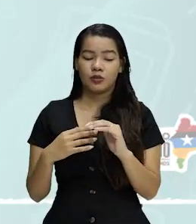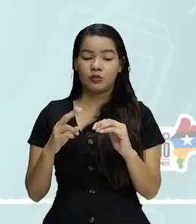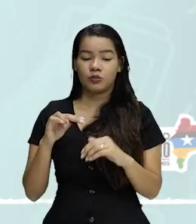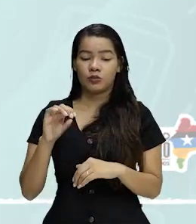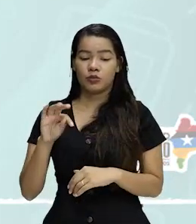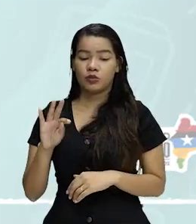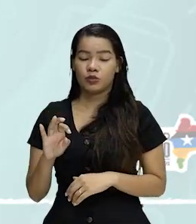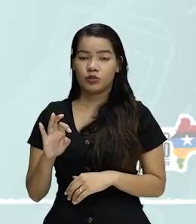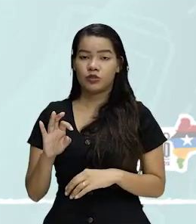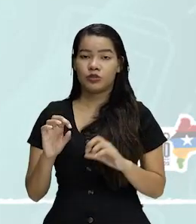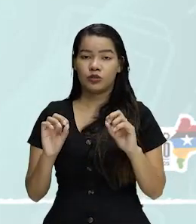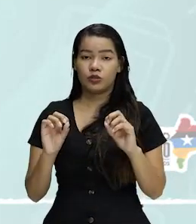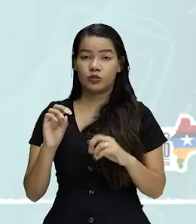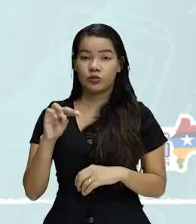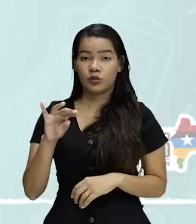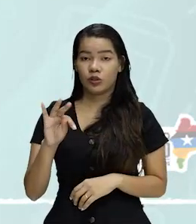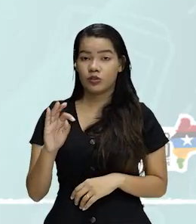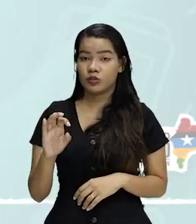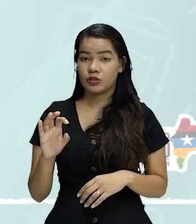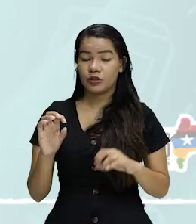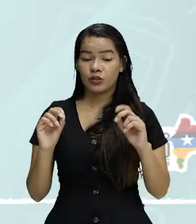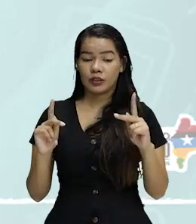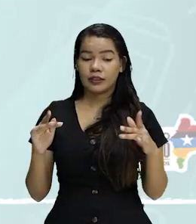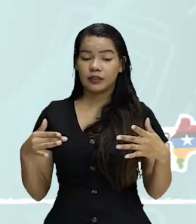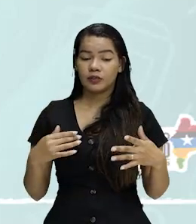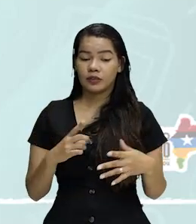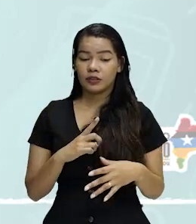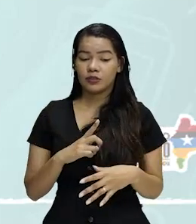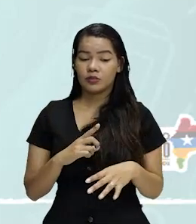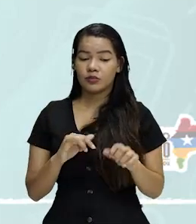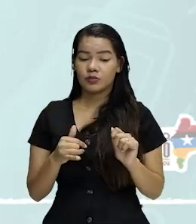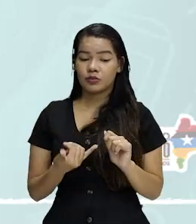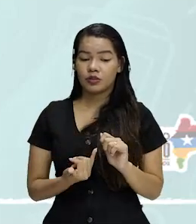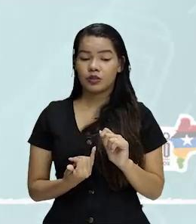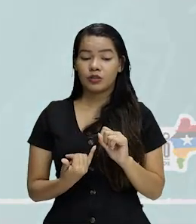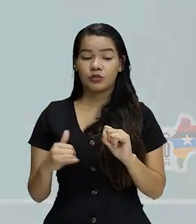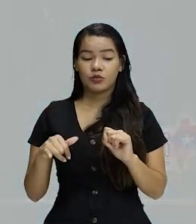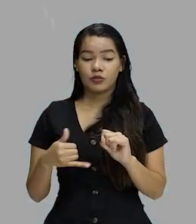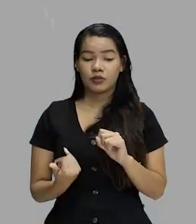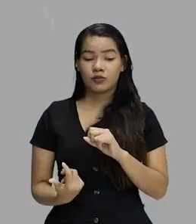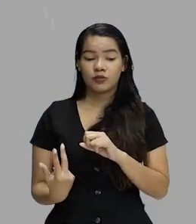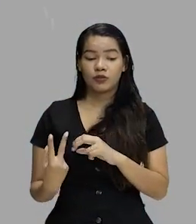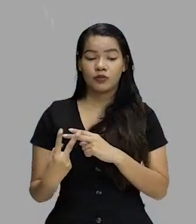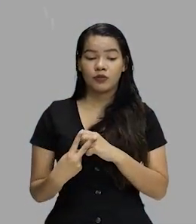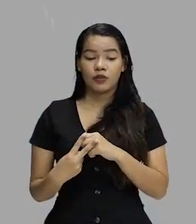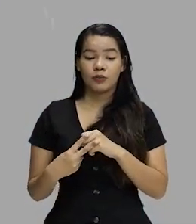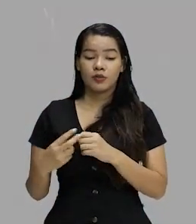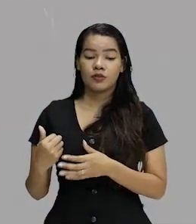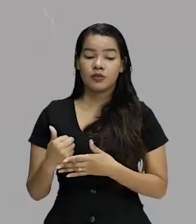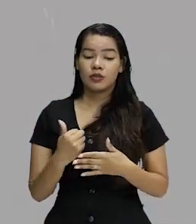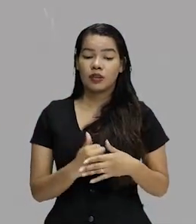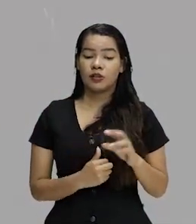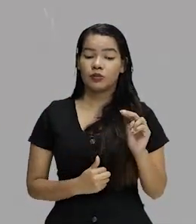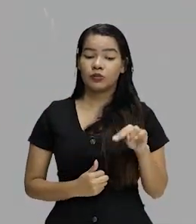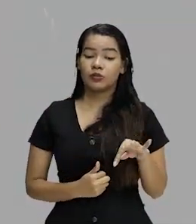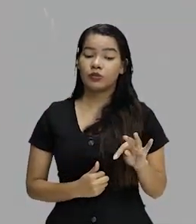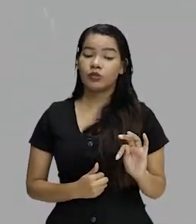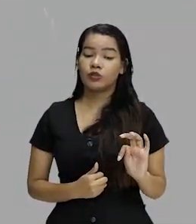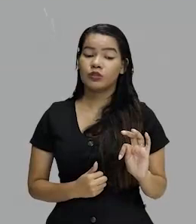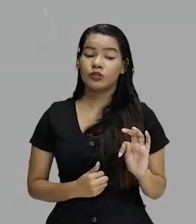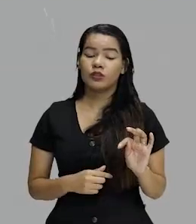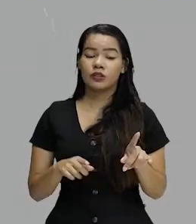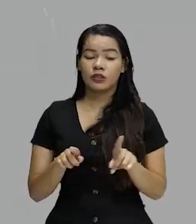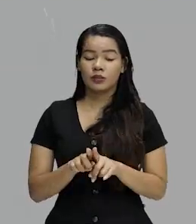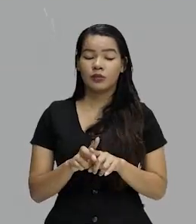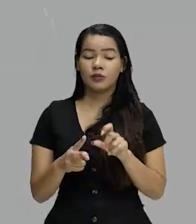conhecem, é o not. Então, eu vou ter sujeito, verbo auxiliar, o não em inglês, o verbo principal sem